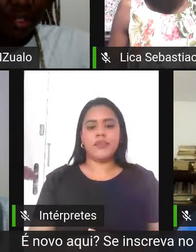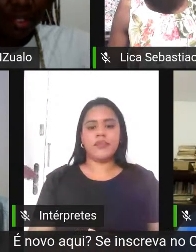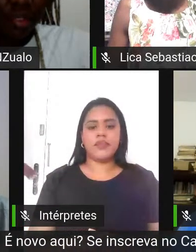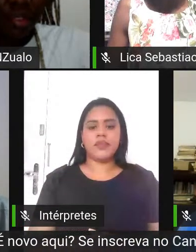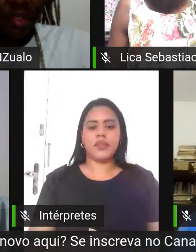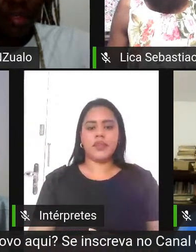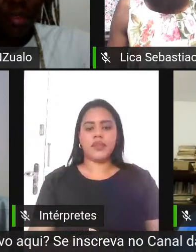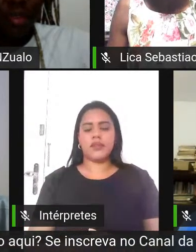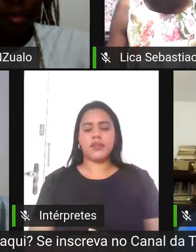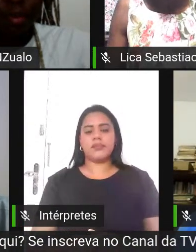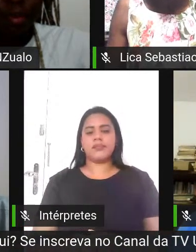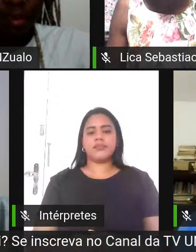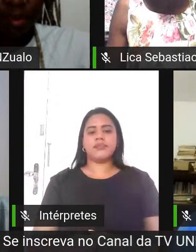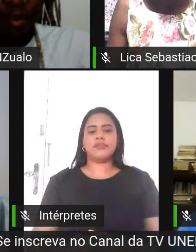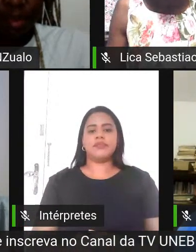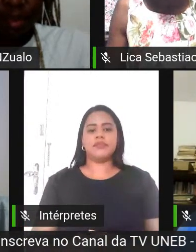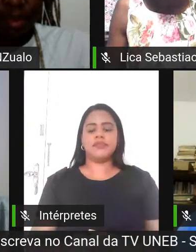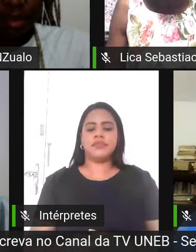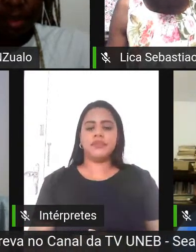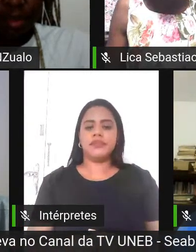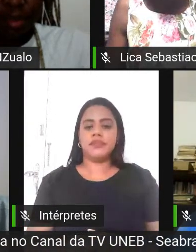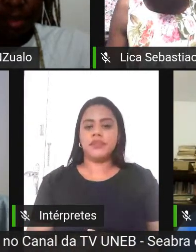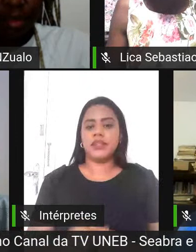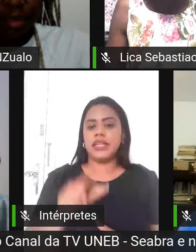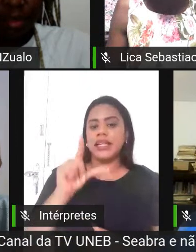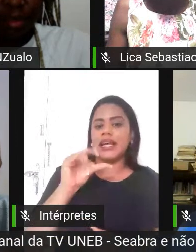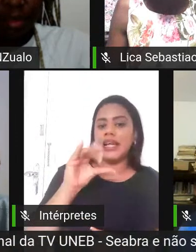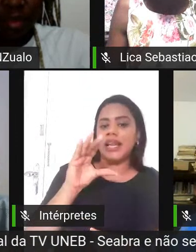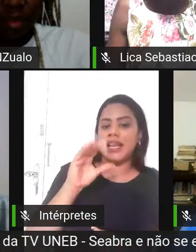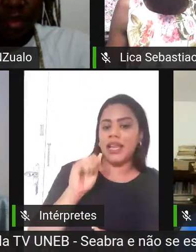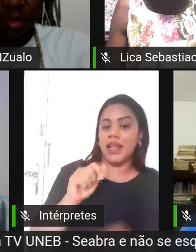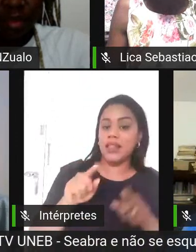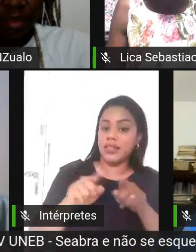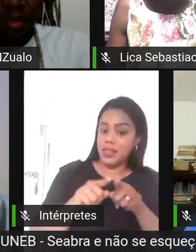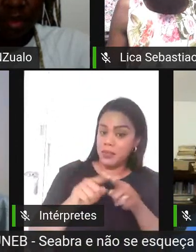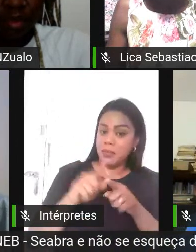mesma forma, que toda escrita é sobre parte